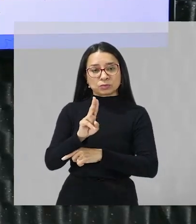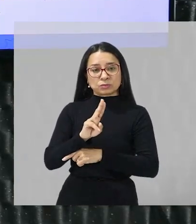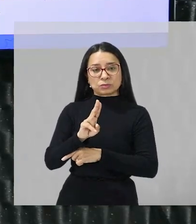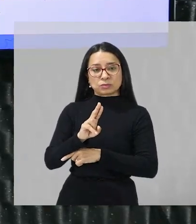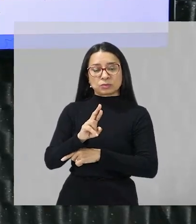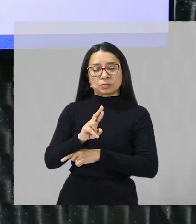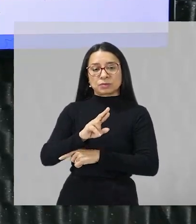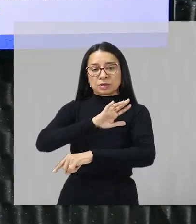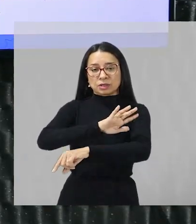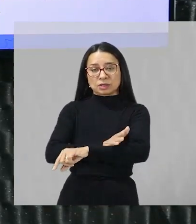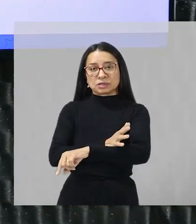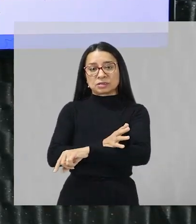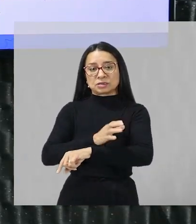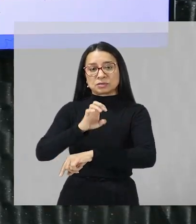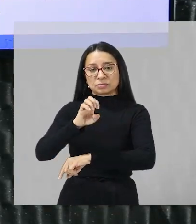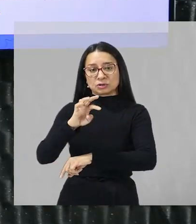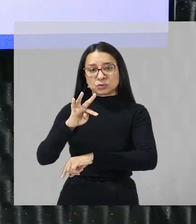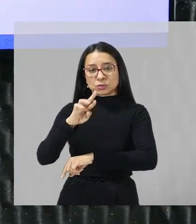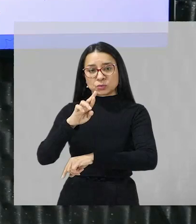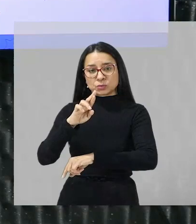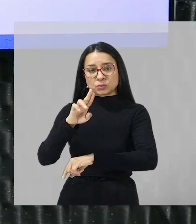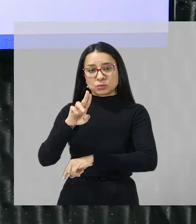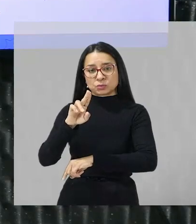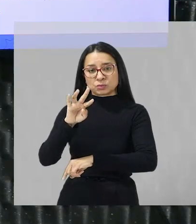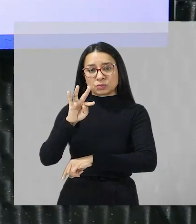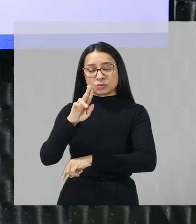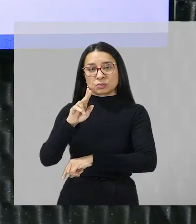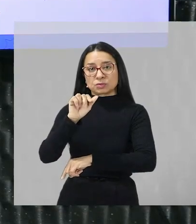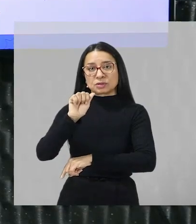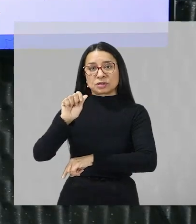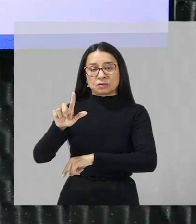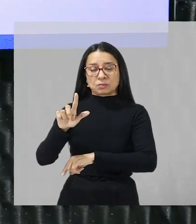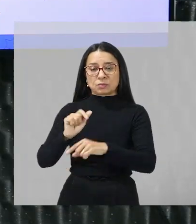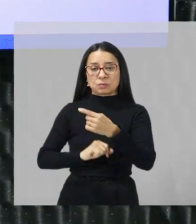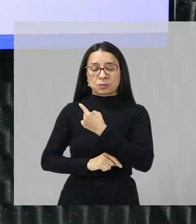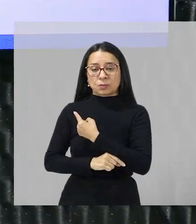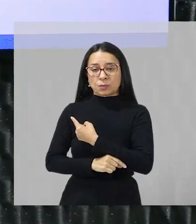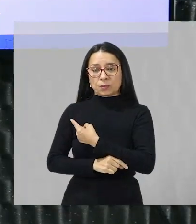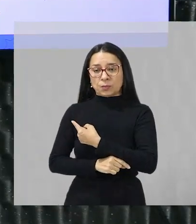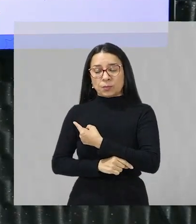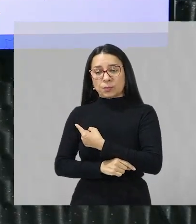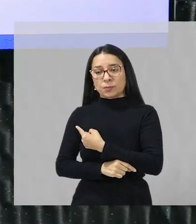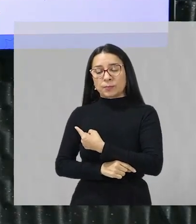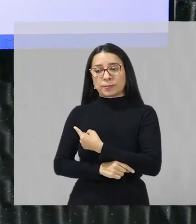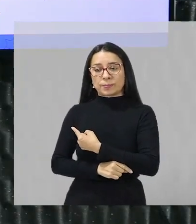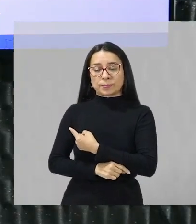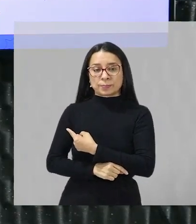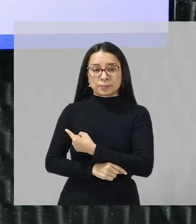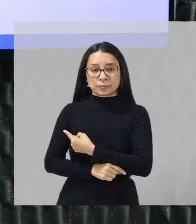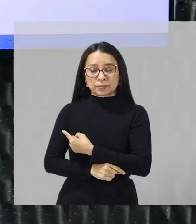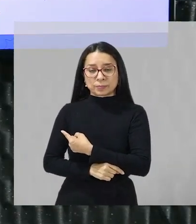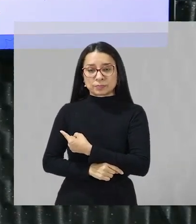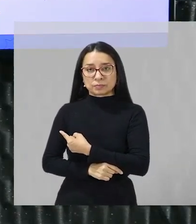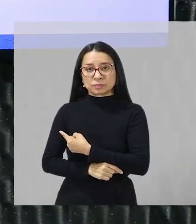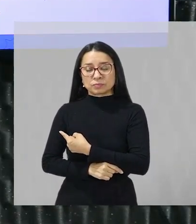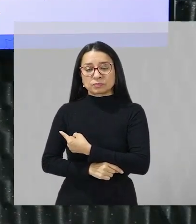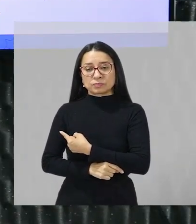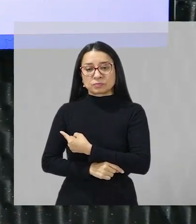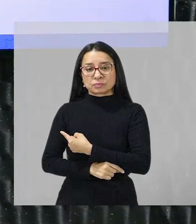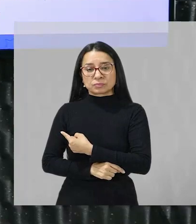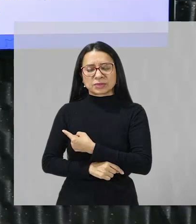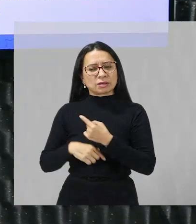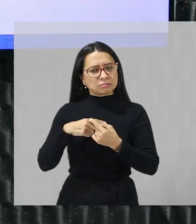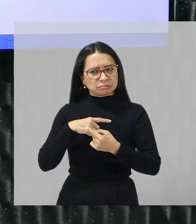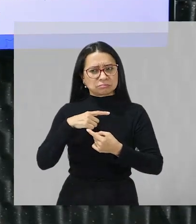plurais. No contexto da dança, que é o que a gente está falando, né, sobre dança, as representações hegemônicas